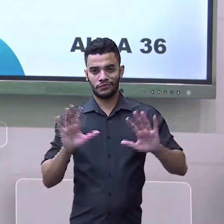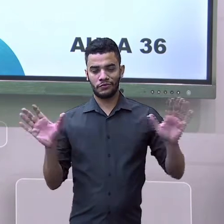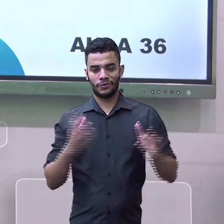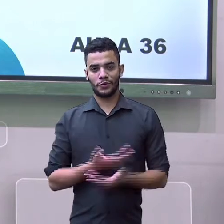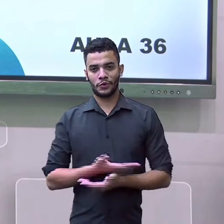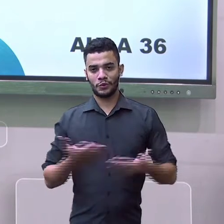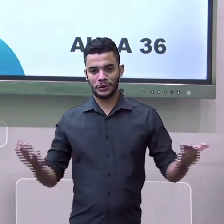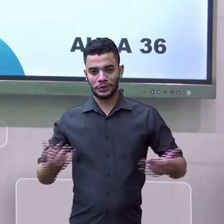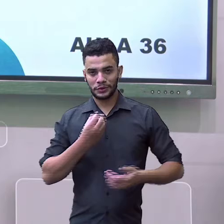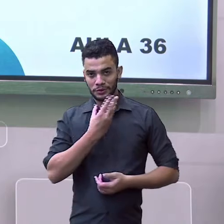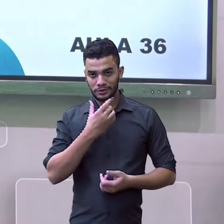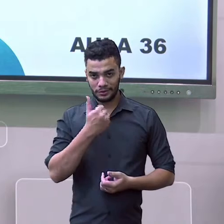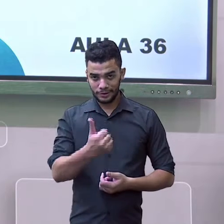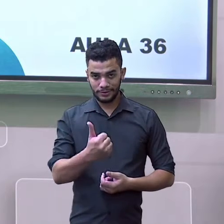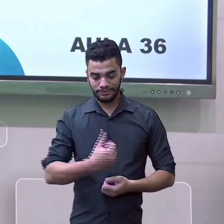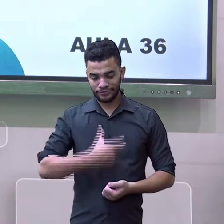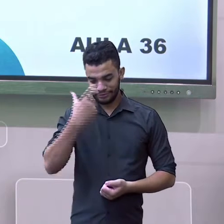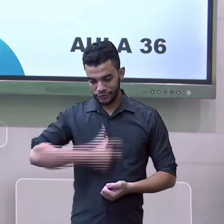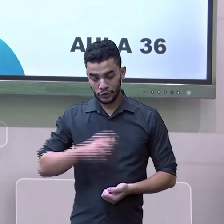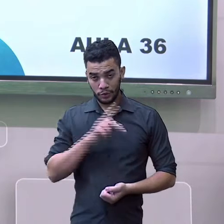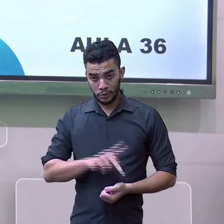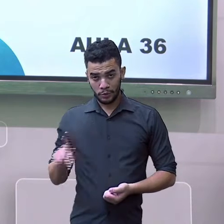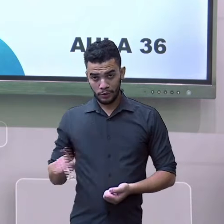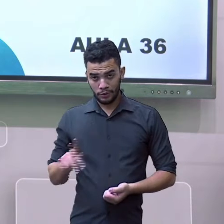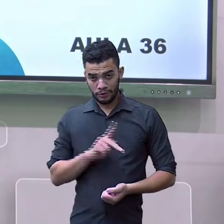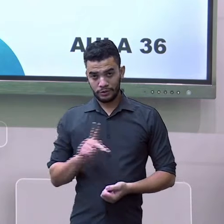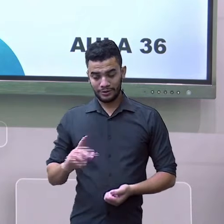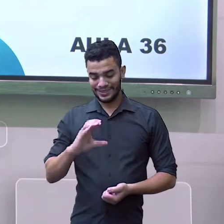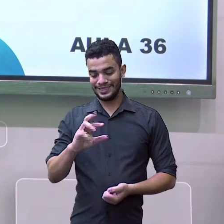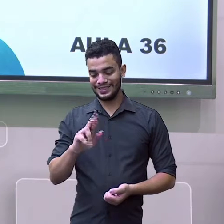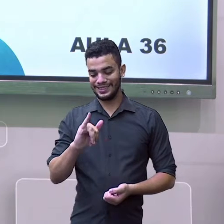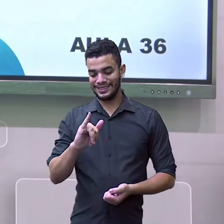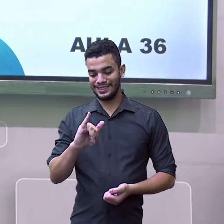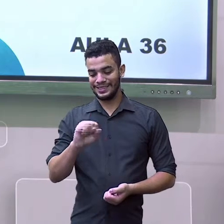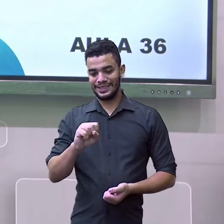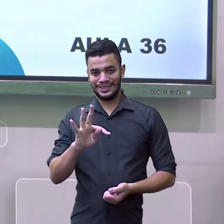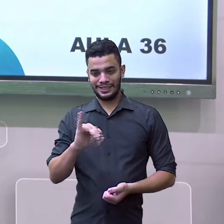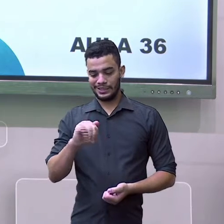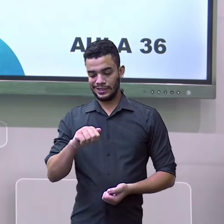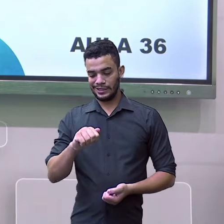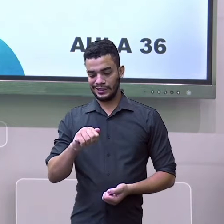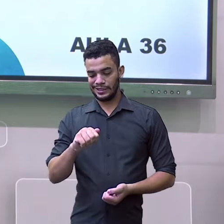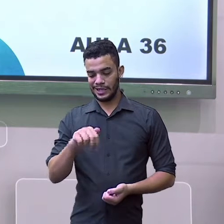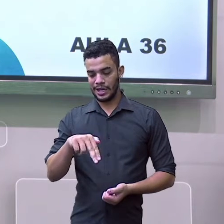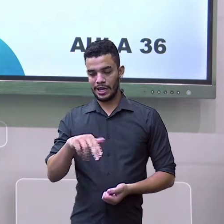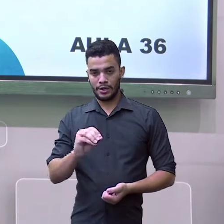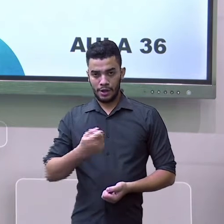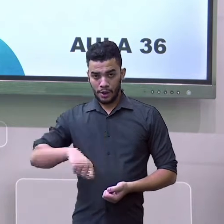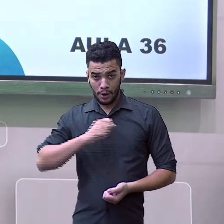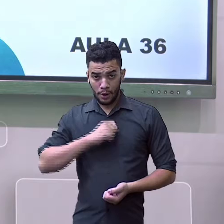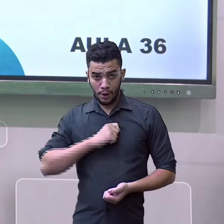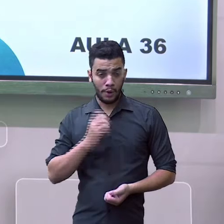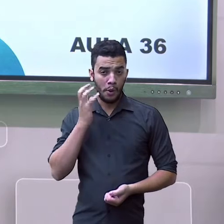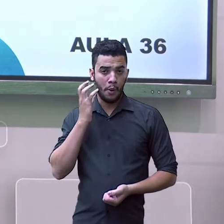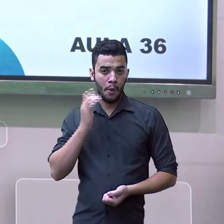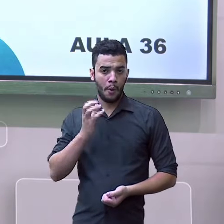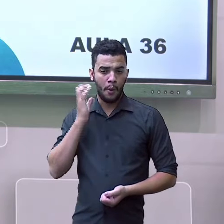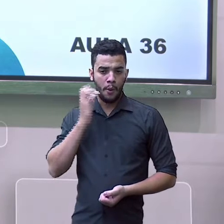Olá, tudo bem? Sou o professor Cristiano Vieira, da Educação de Jovens e Adultos da SMED